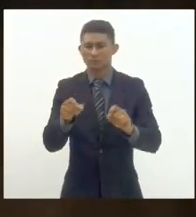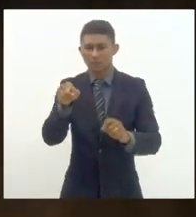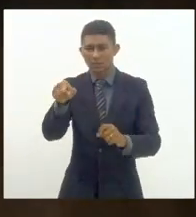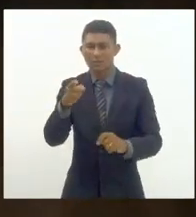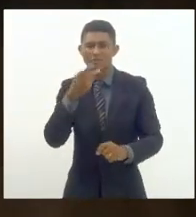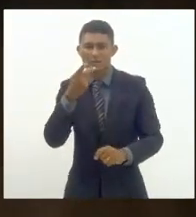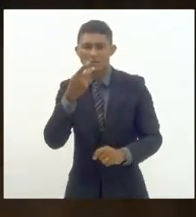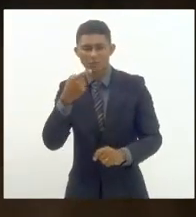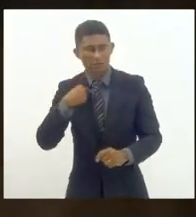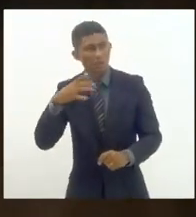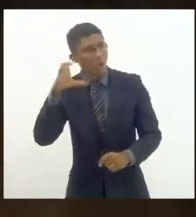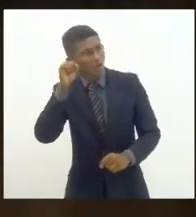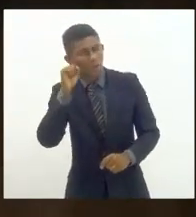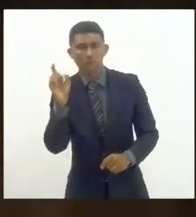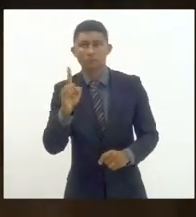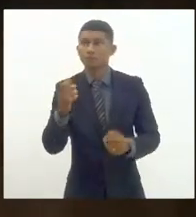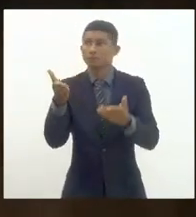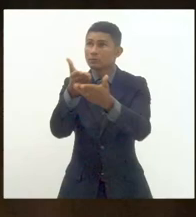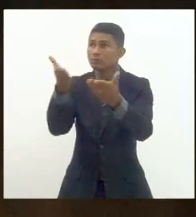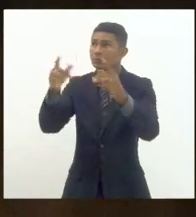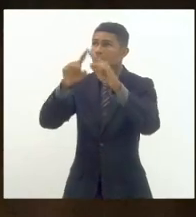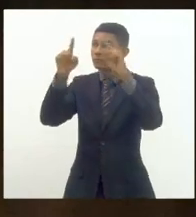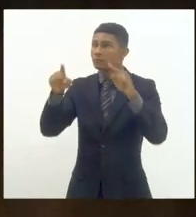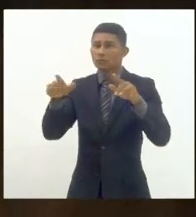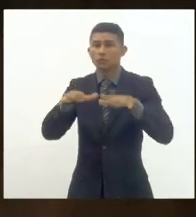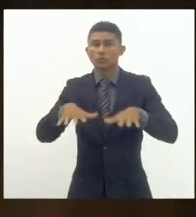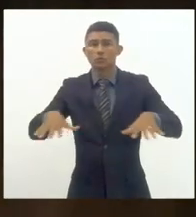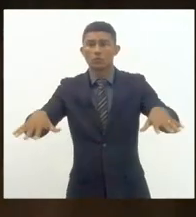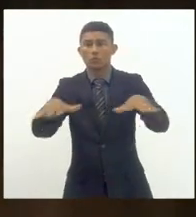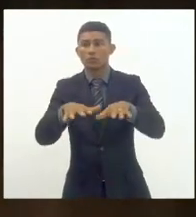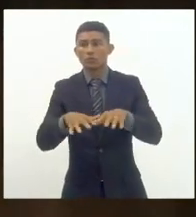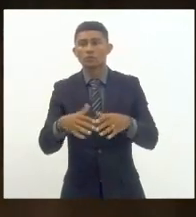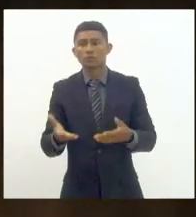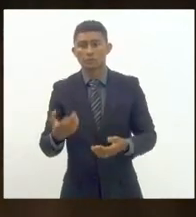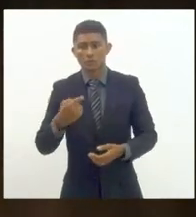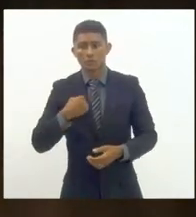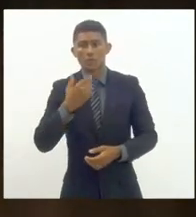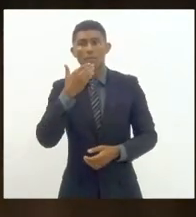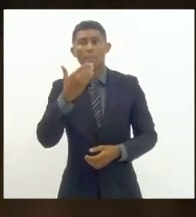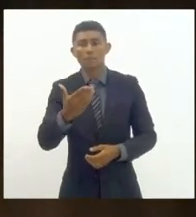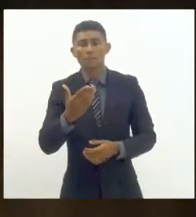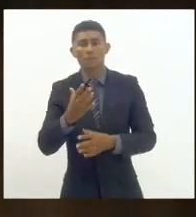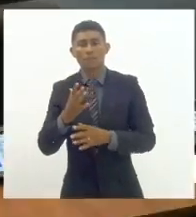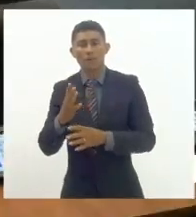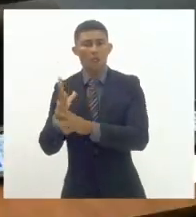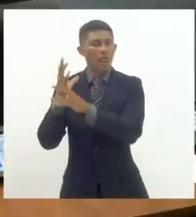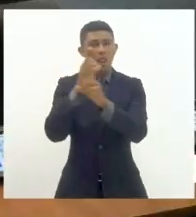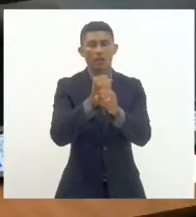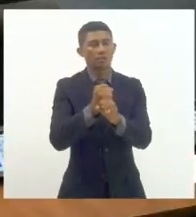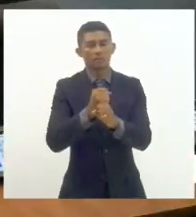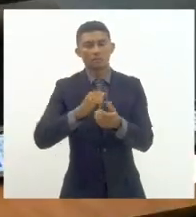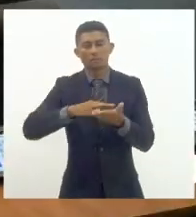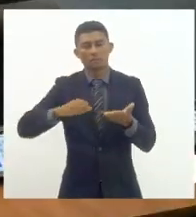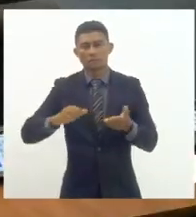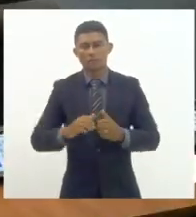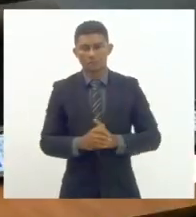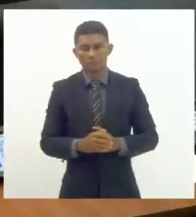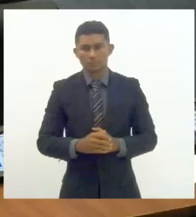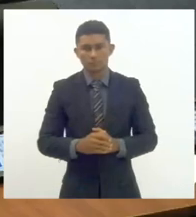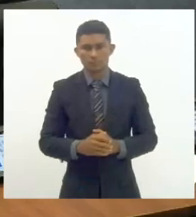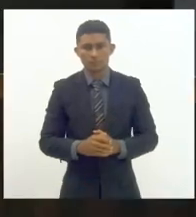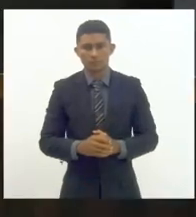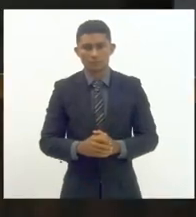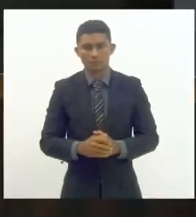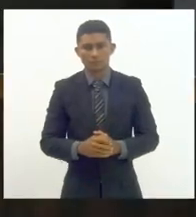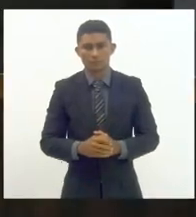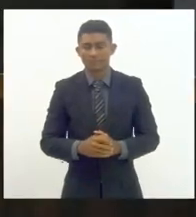ouvi, mas em respeito aos servidores, eu retiro, então, o meu pedido de verificação, senhor presidente. A presidência agradece.